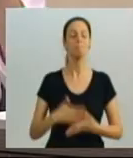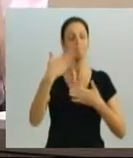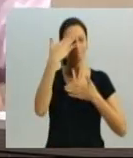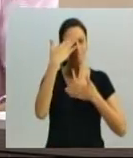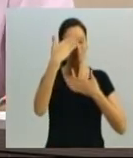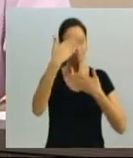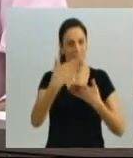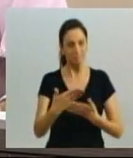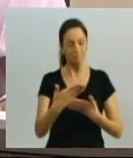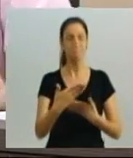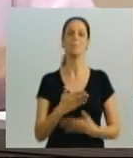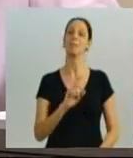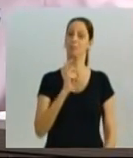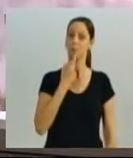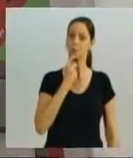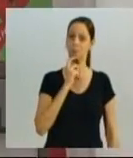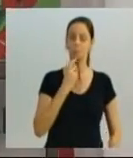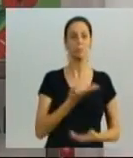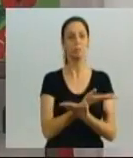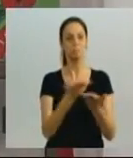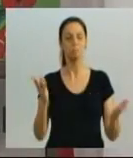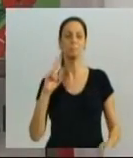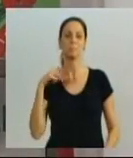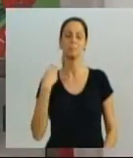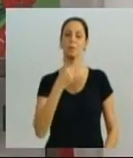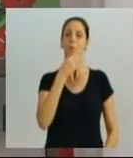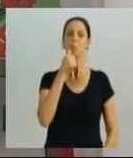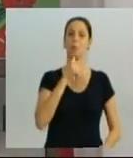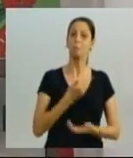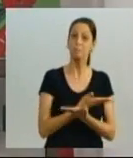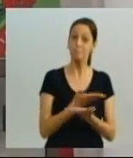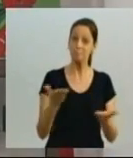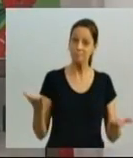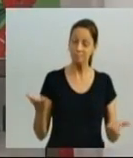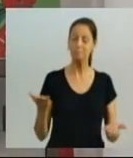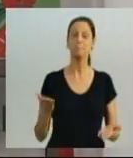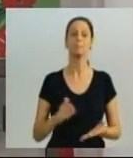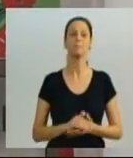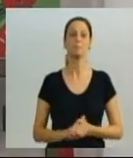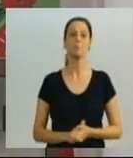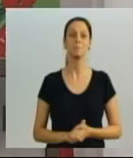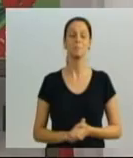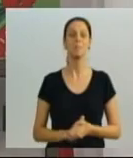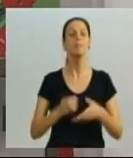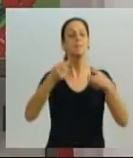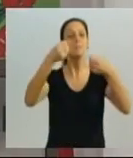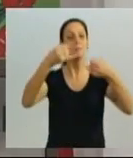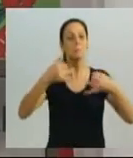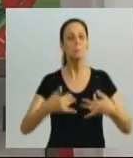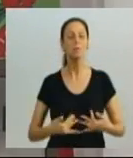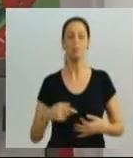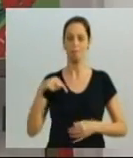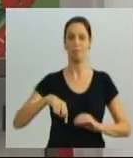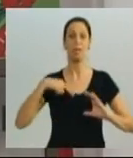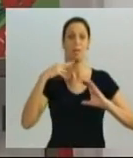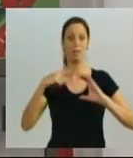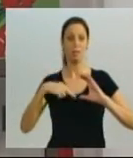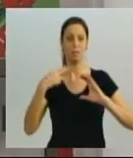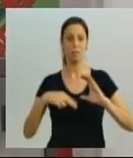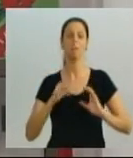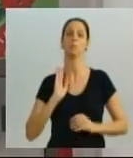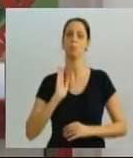Obrigado, vereador Robinho. Obrigado, senhores vereadores, senhoras e senhores. Esclarecer de que nós, nesta casa, temos tido, ao